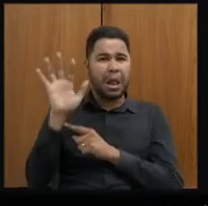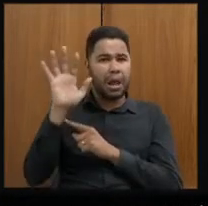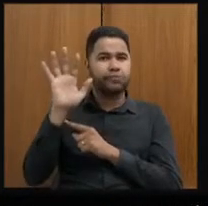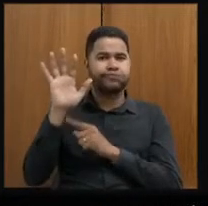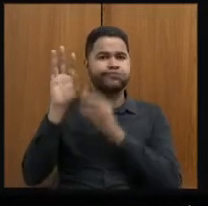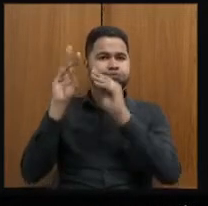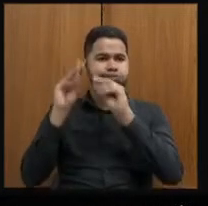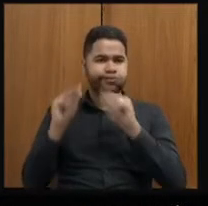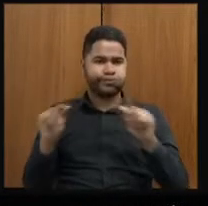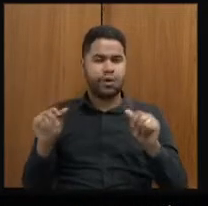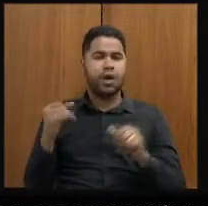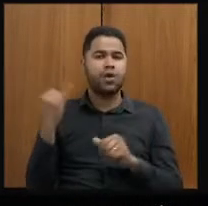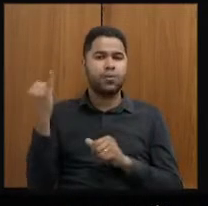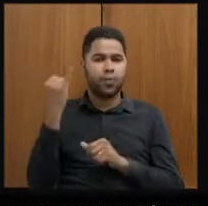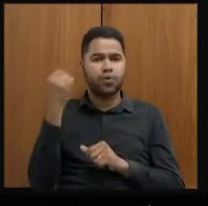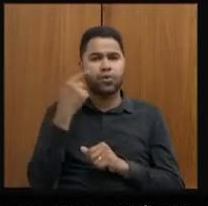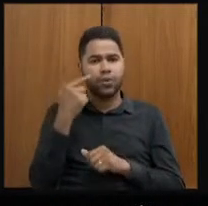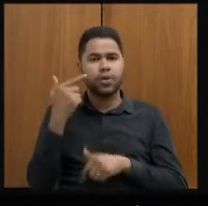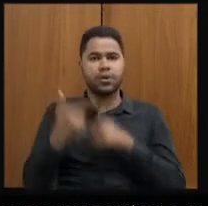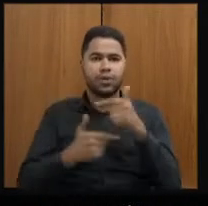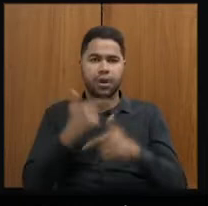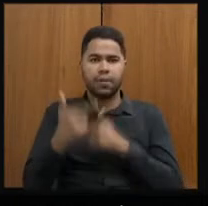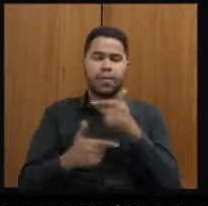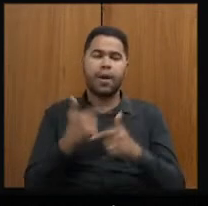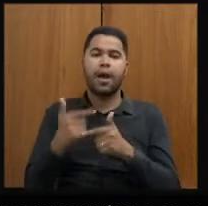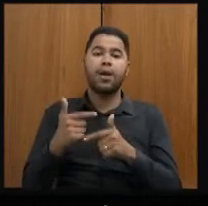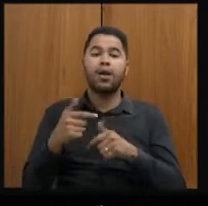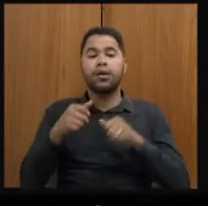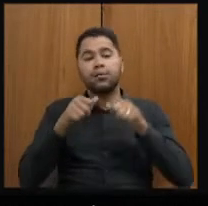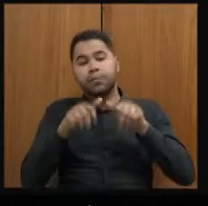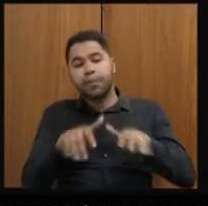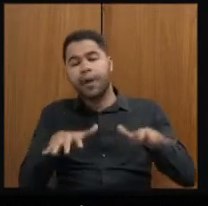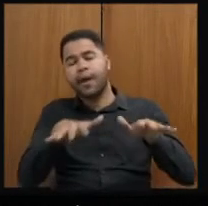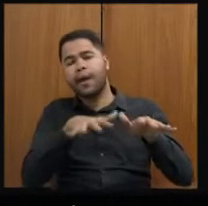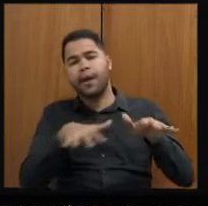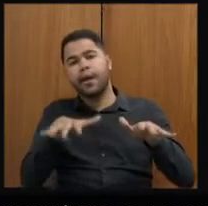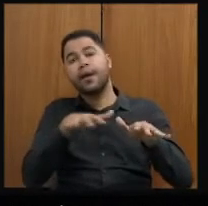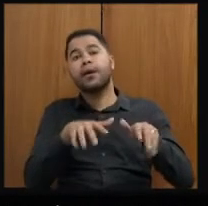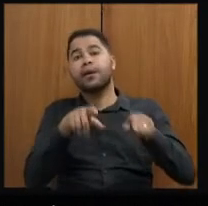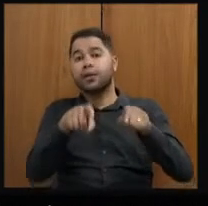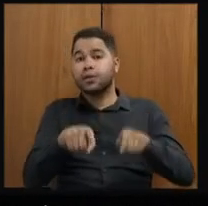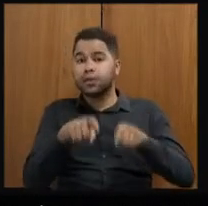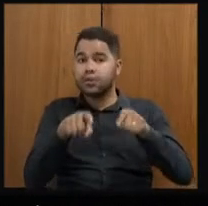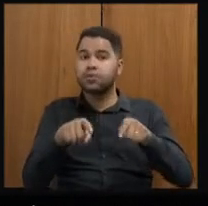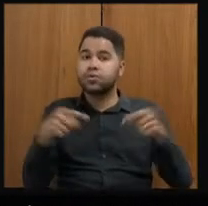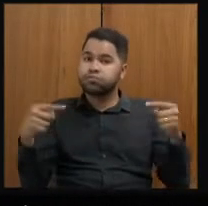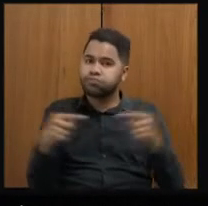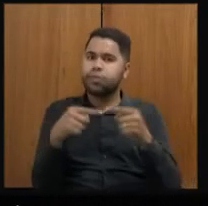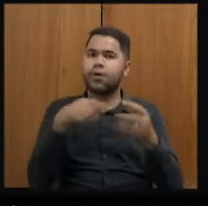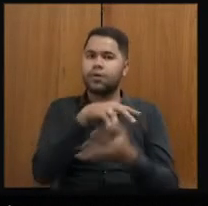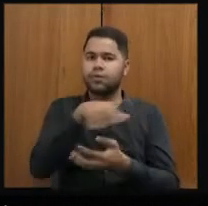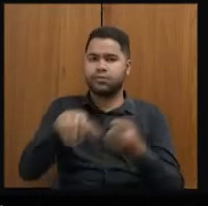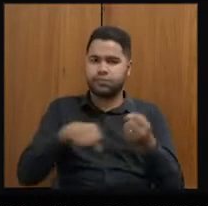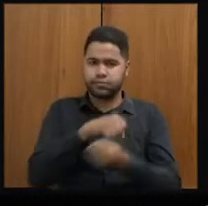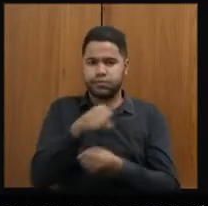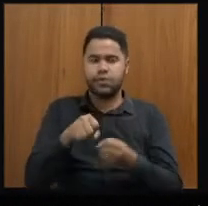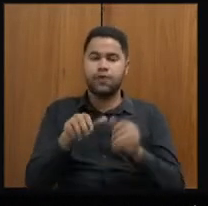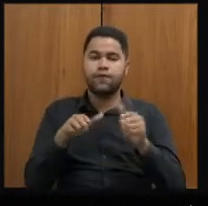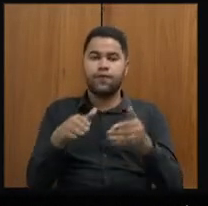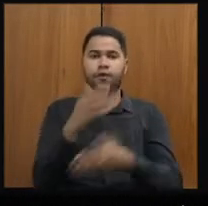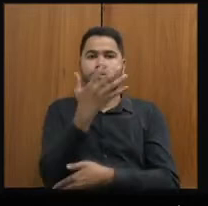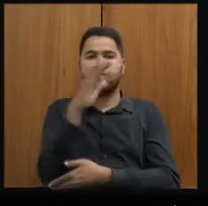então é muito importante a gente vê se trabalho da extensão também na parte da Agricultura sustentável trabalhando com o meio ambiente né